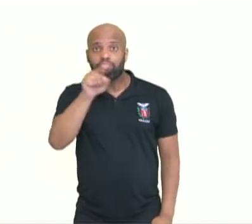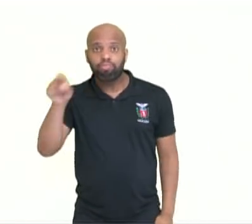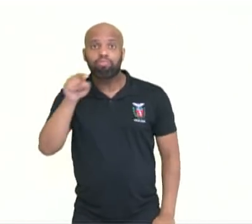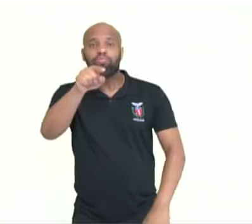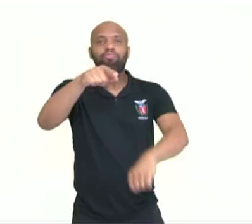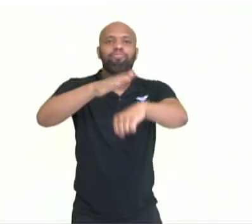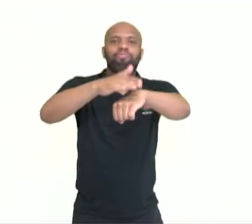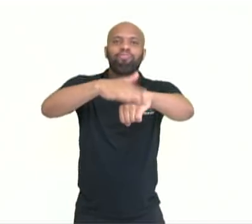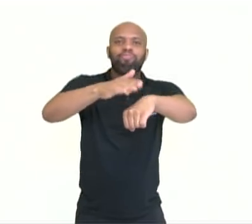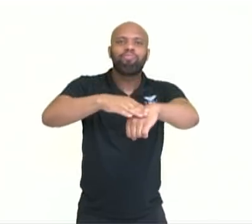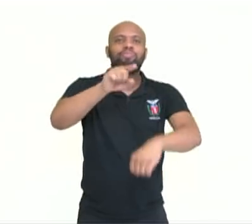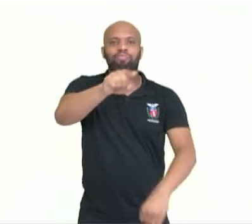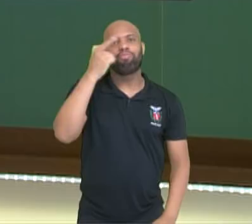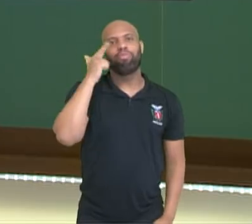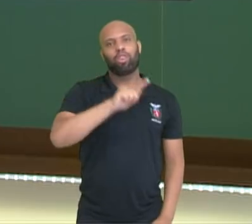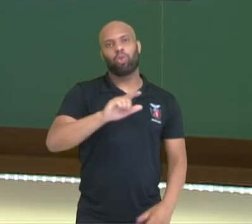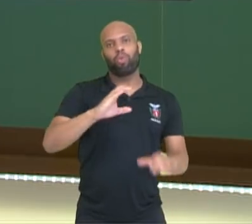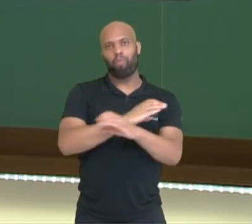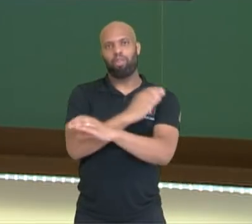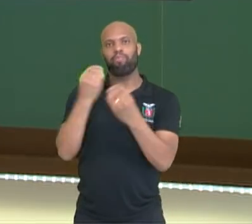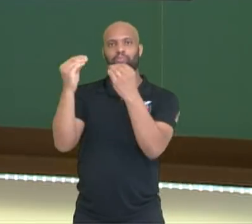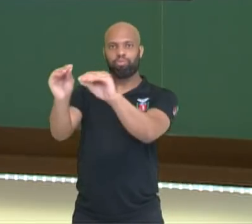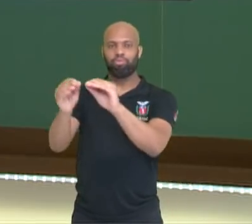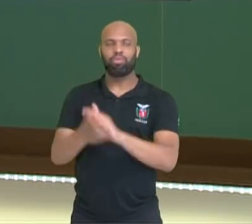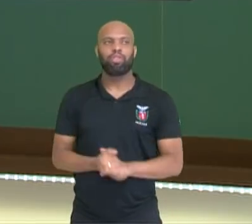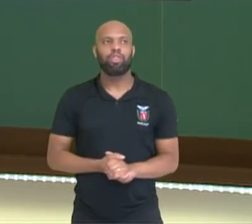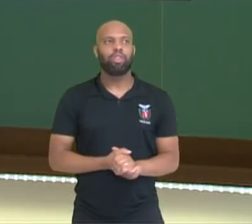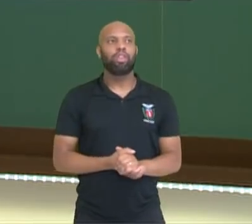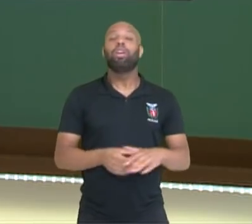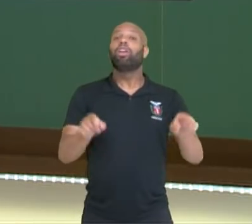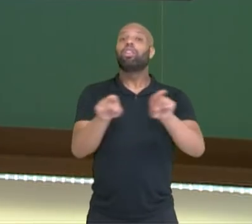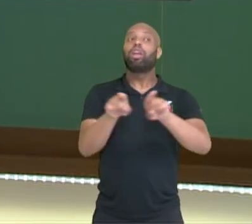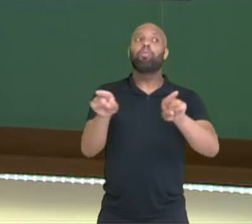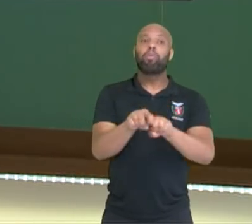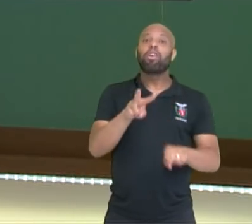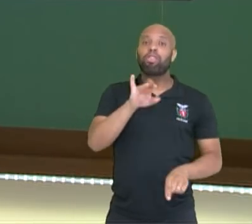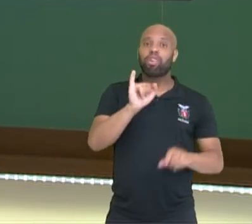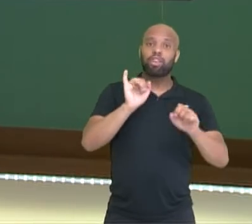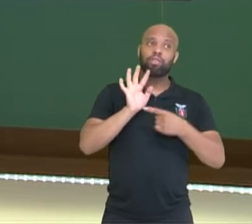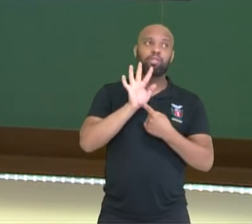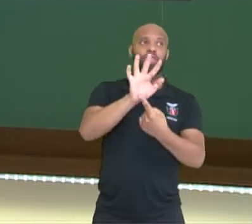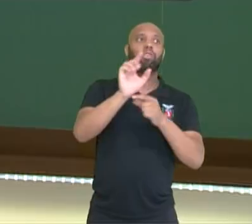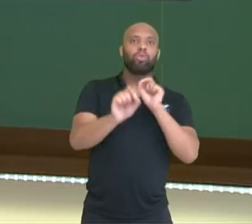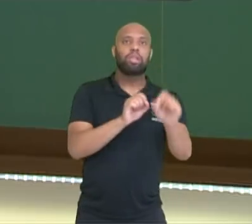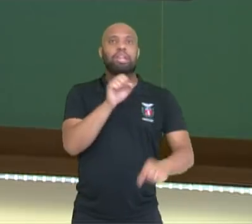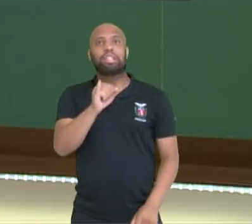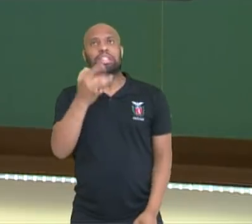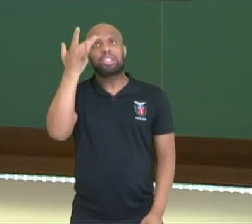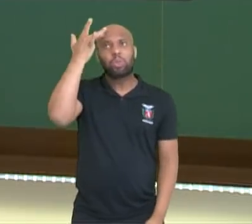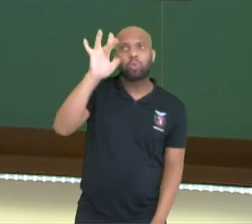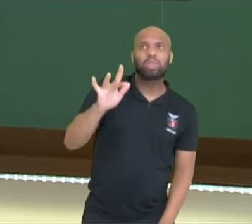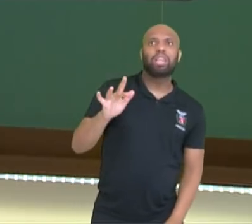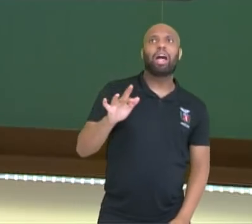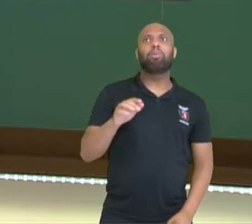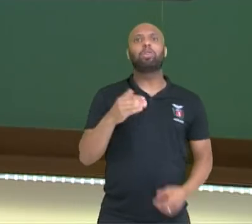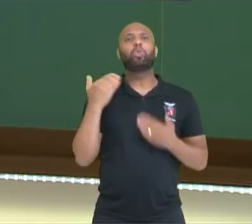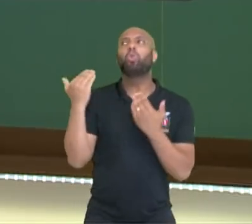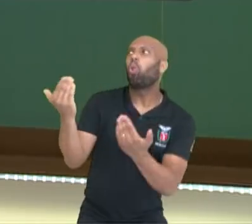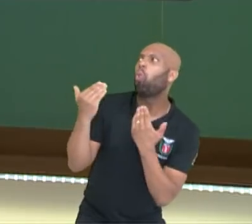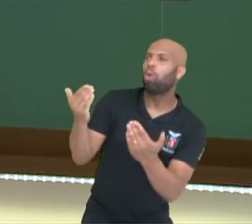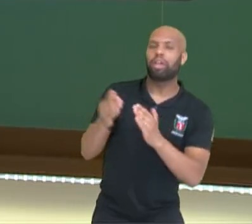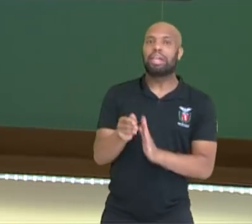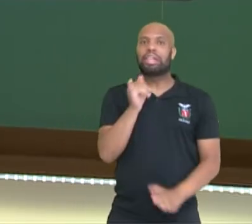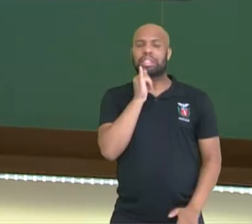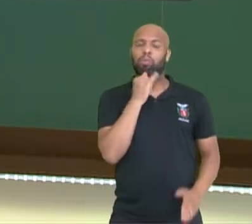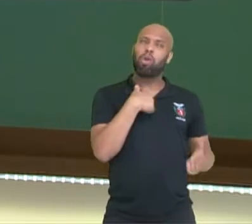Você completou, tá certo? É disso que a professora está falando. Para expressar indecisão. Não sei se devo aceitar